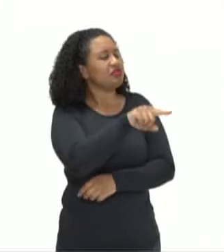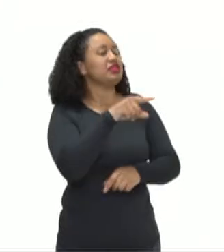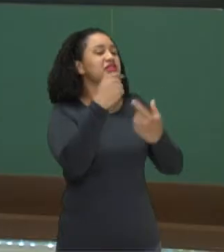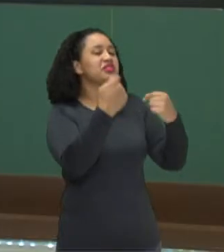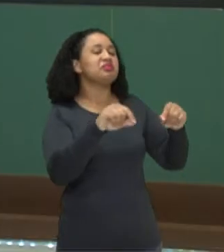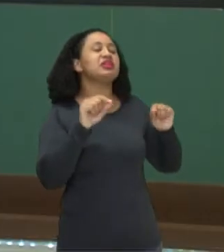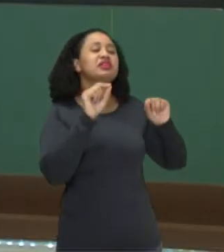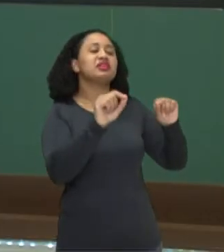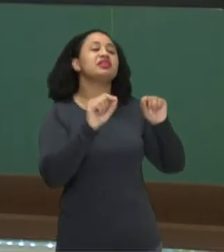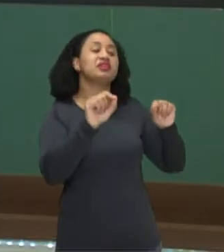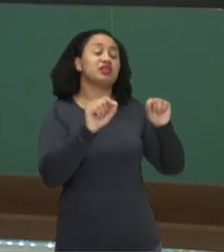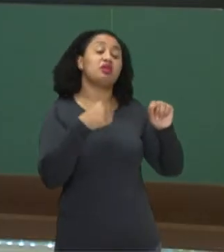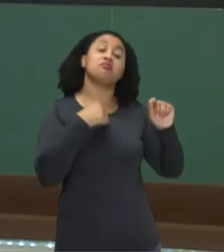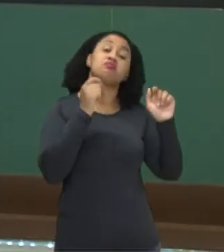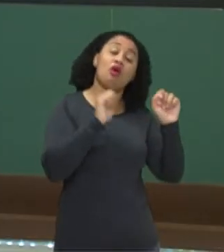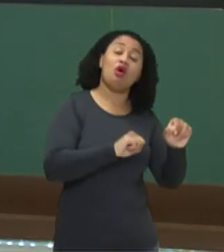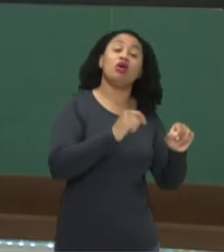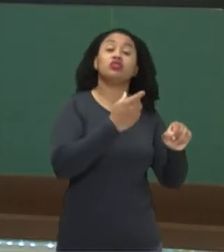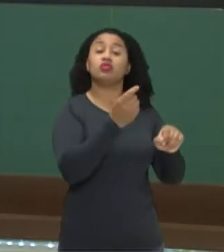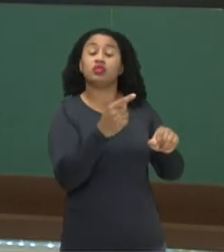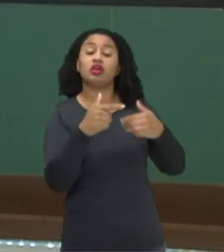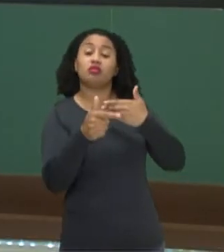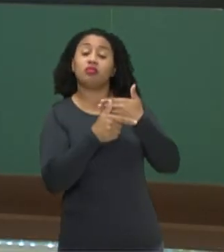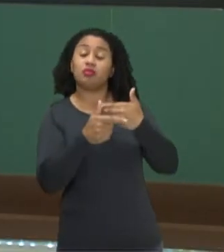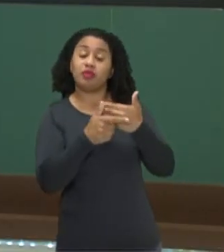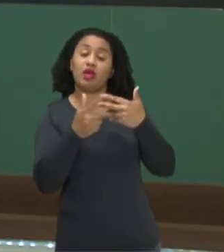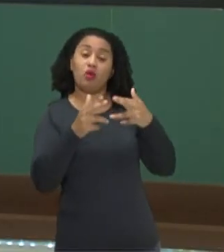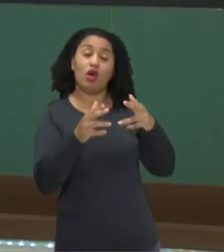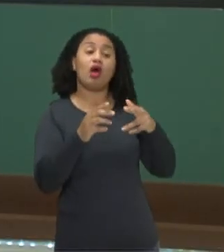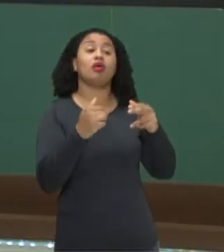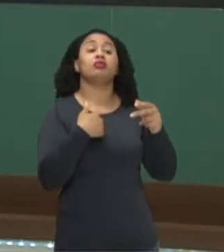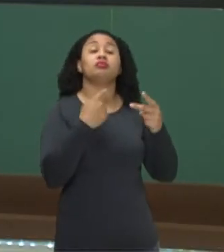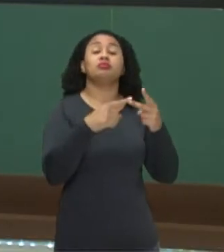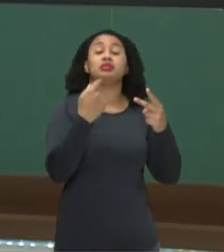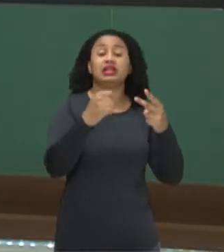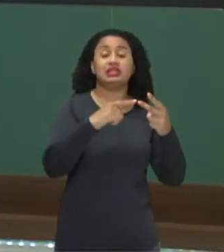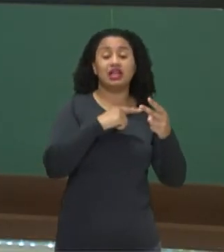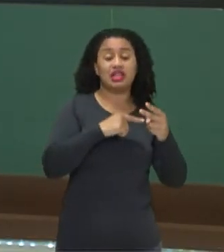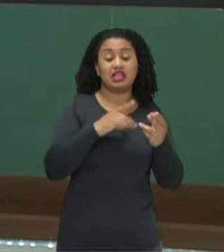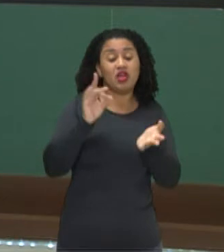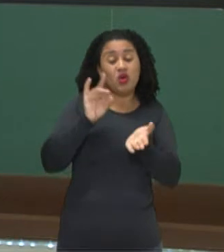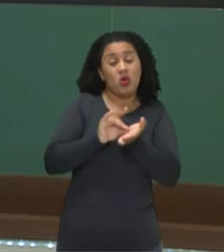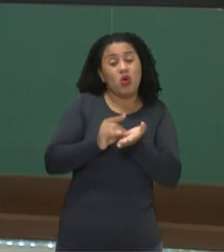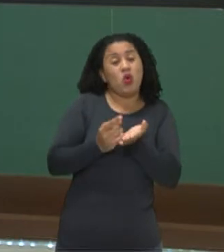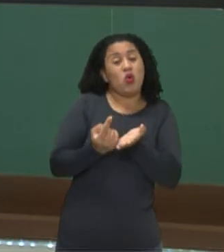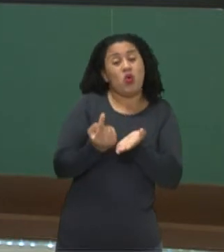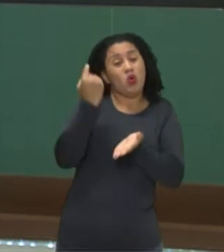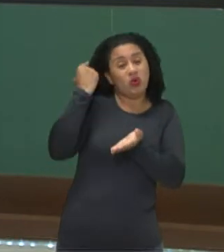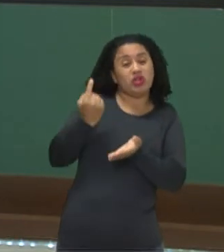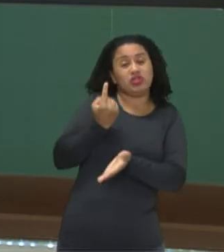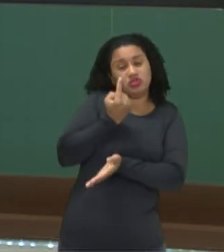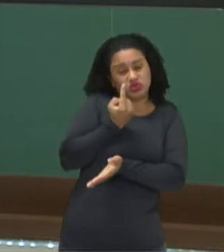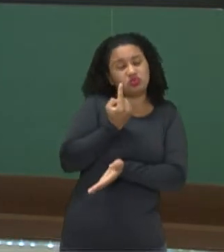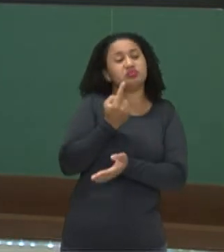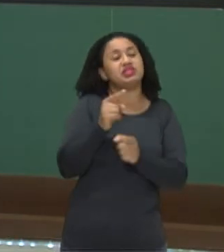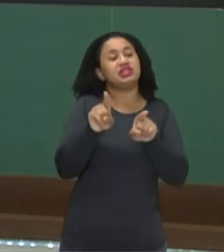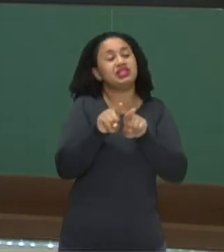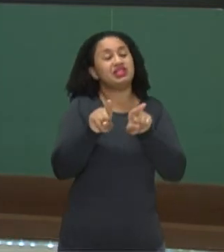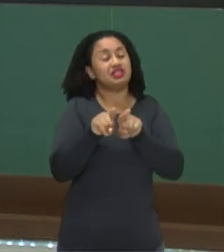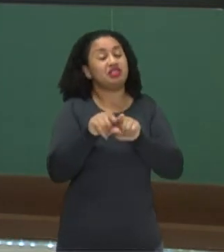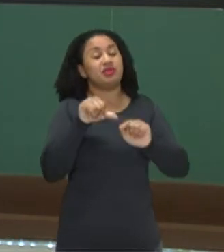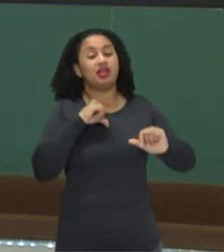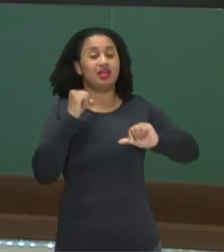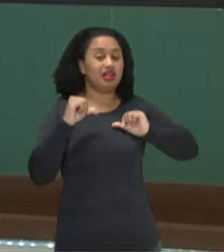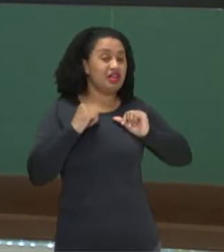homóloga, ela pode ou não ter a mesma função, ela tem que ter a mesma origem embrionária e ela tem que ter